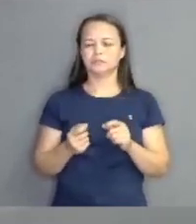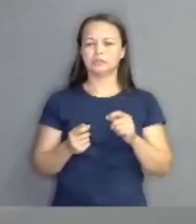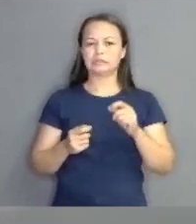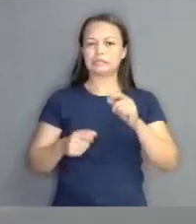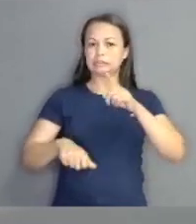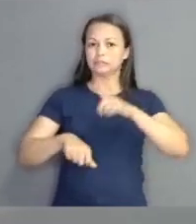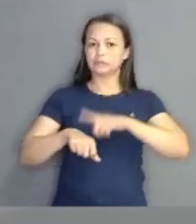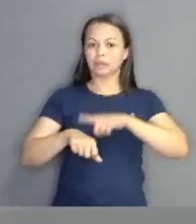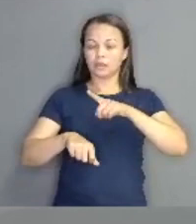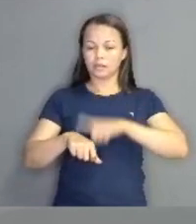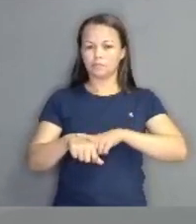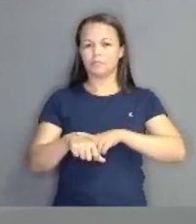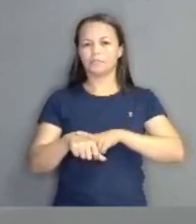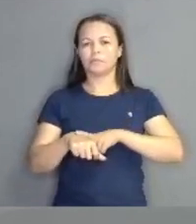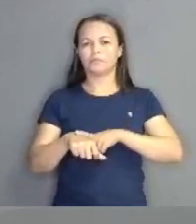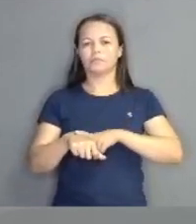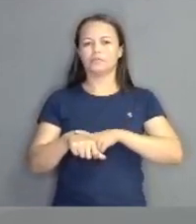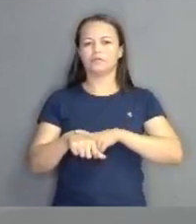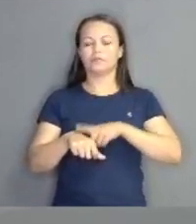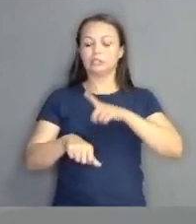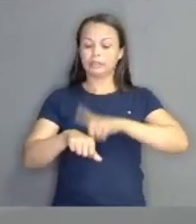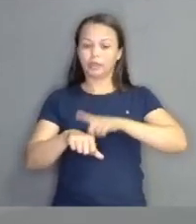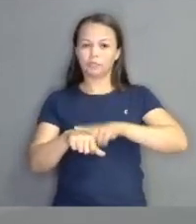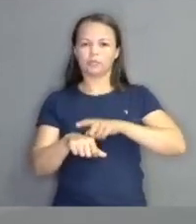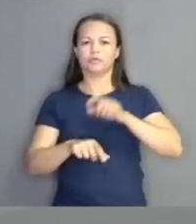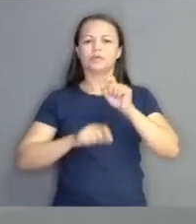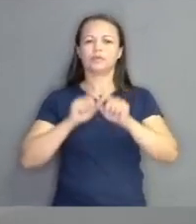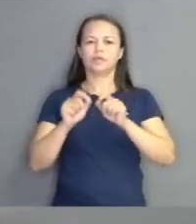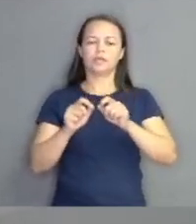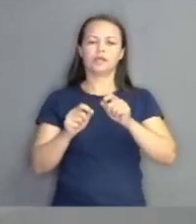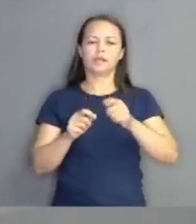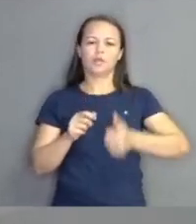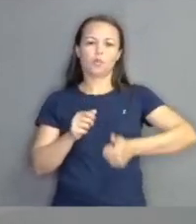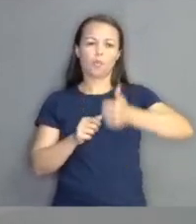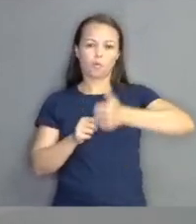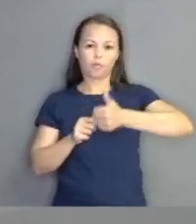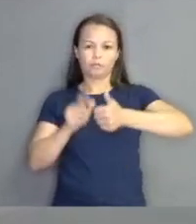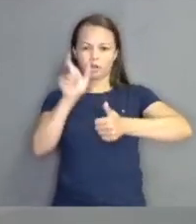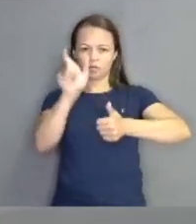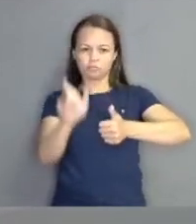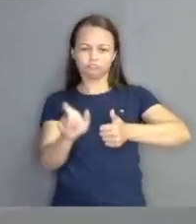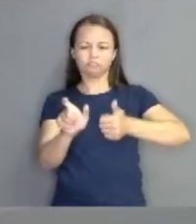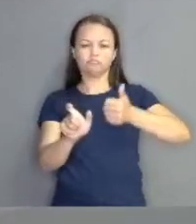tempo que o primeiro colocado teve, tá? Então,